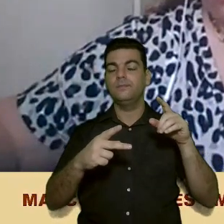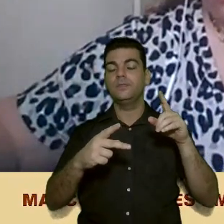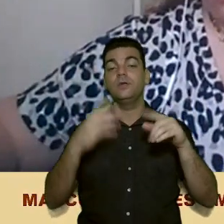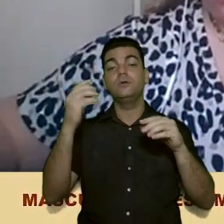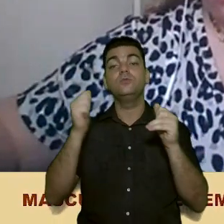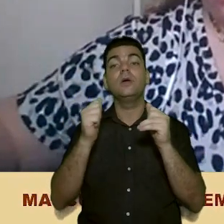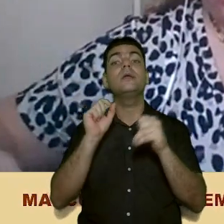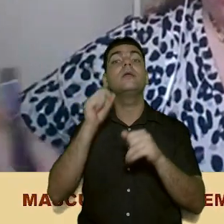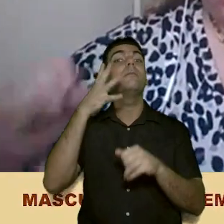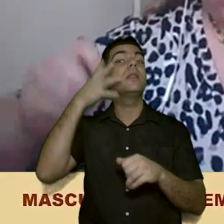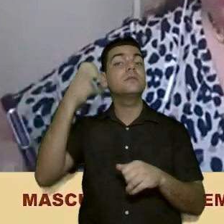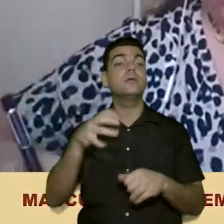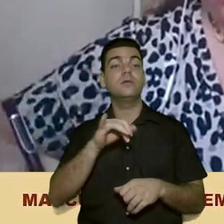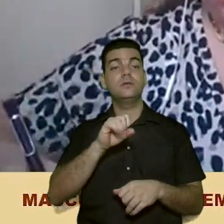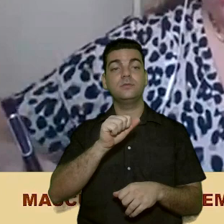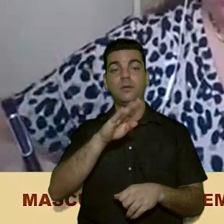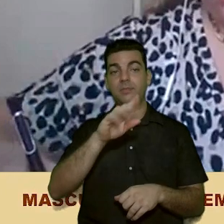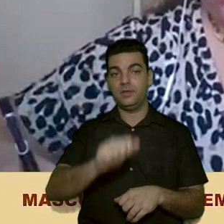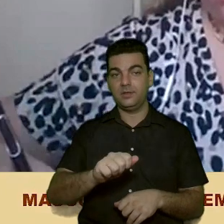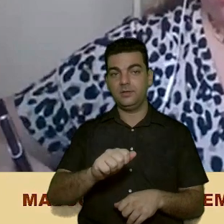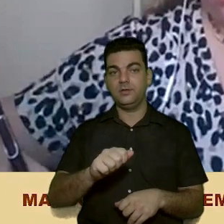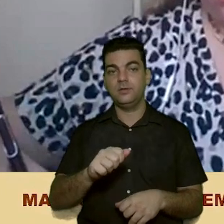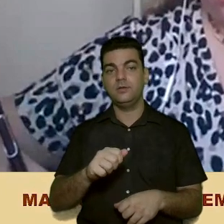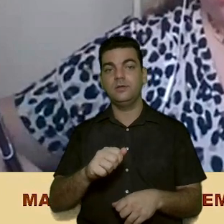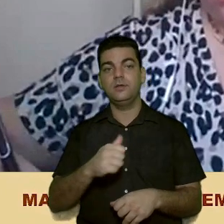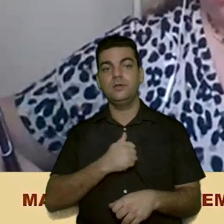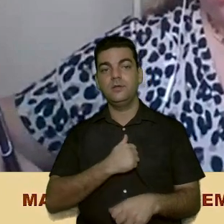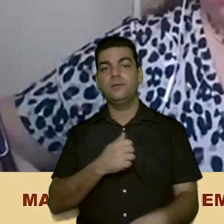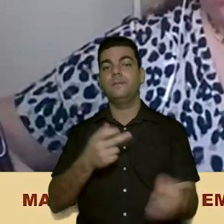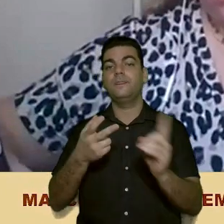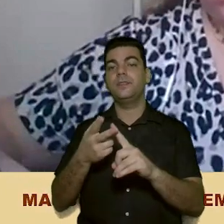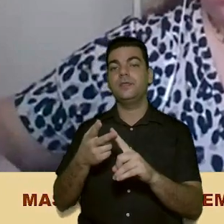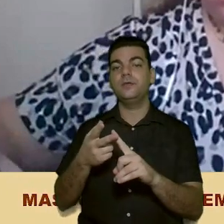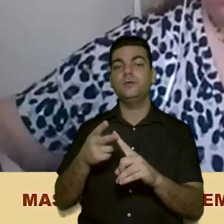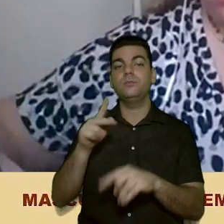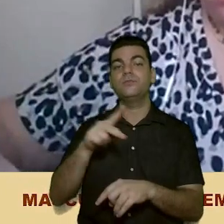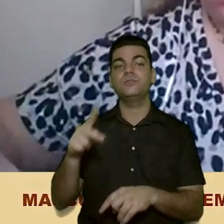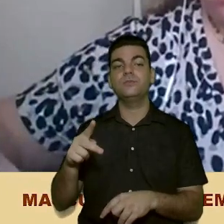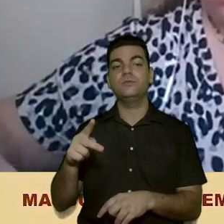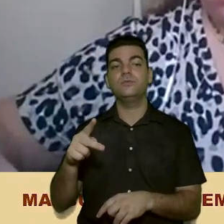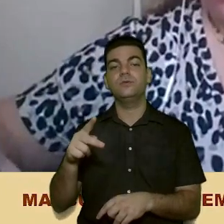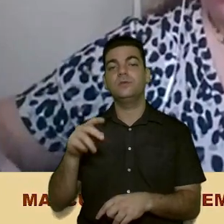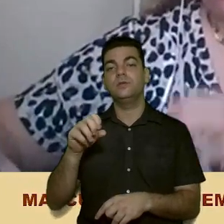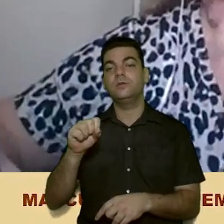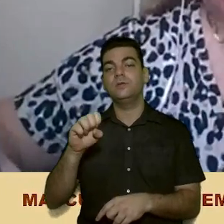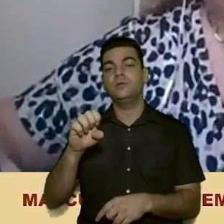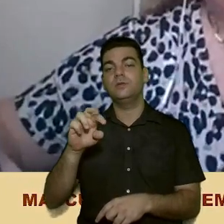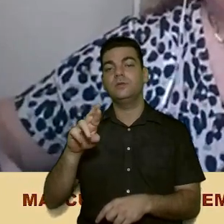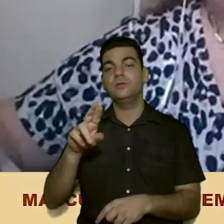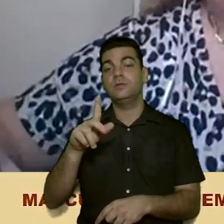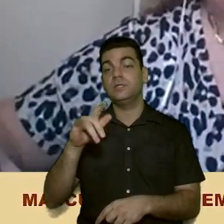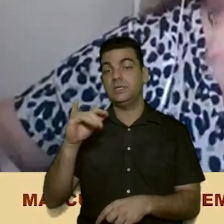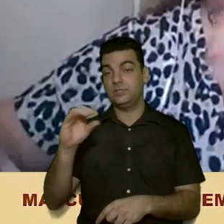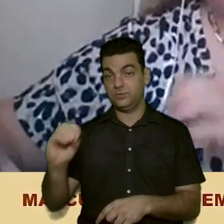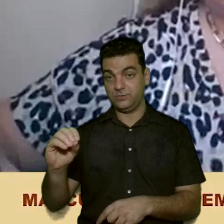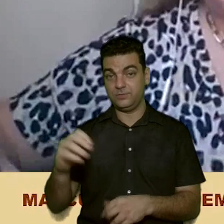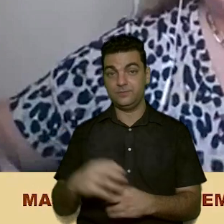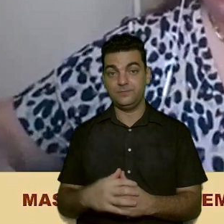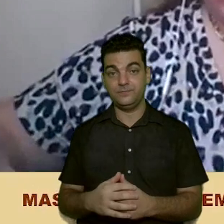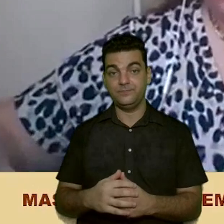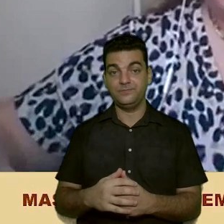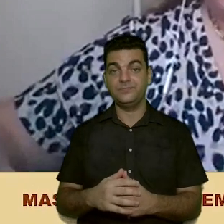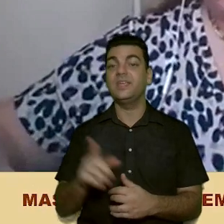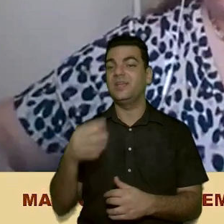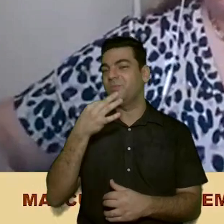com o tema Grupos Reflexivos de Gênero, com as pessoas palestrantes Isabela Venturosa, que é antropóloga, e